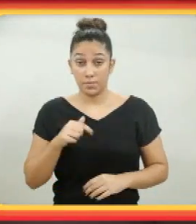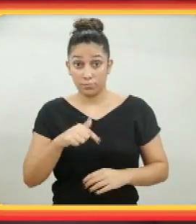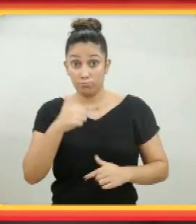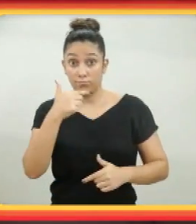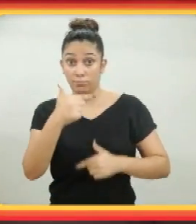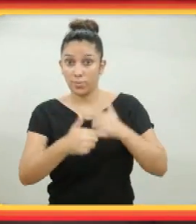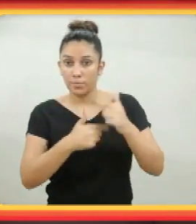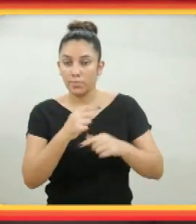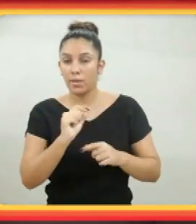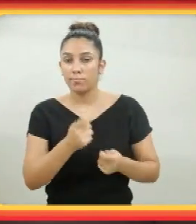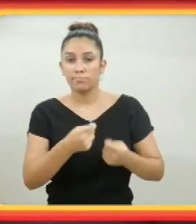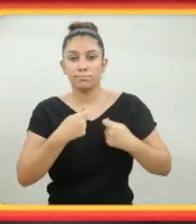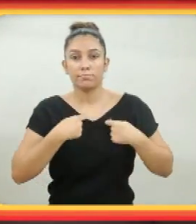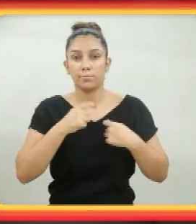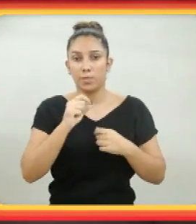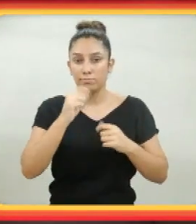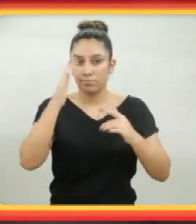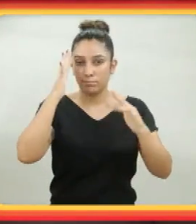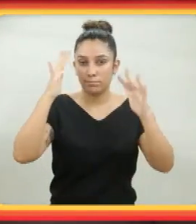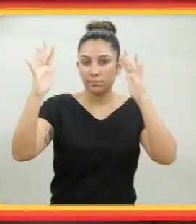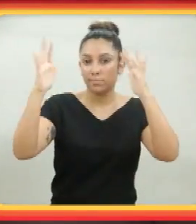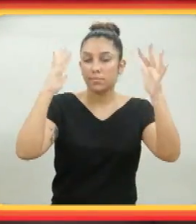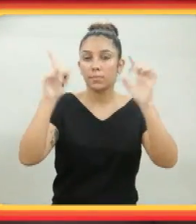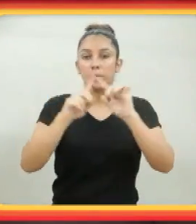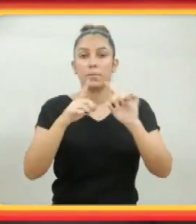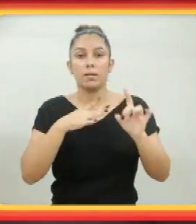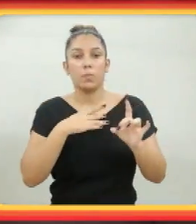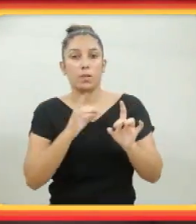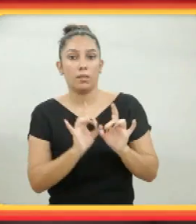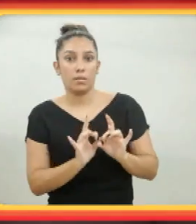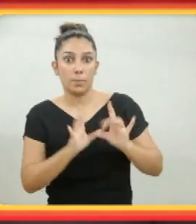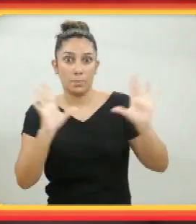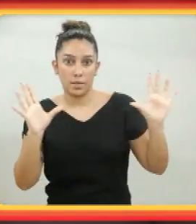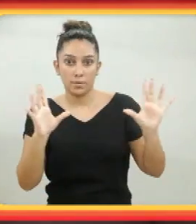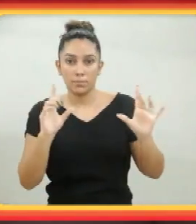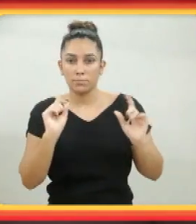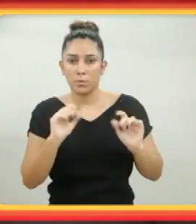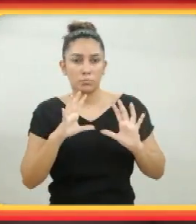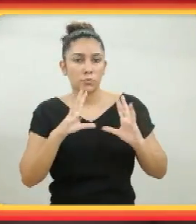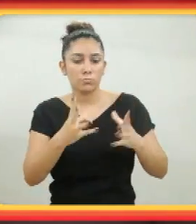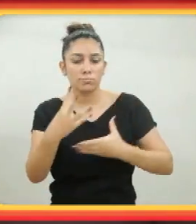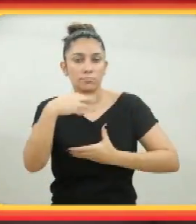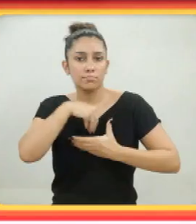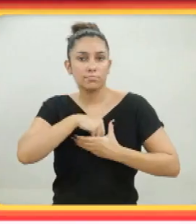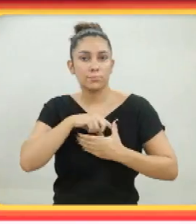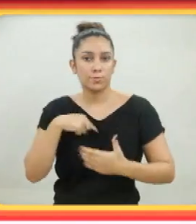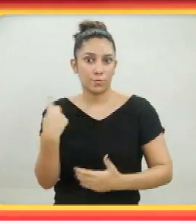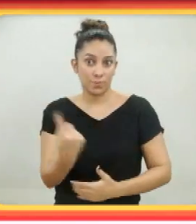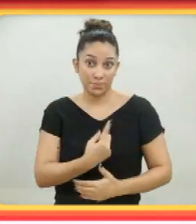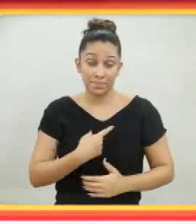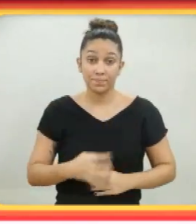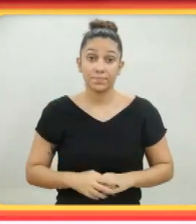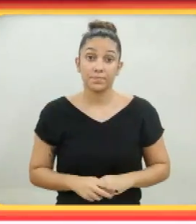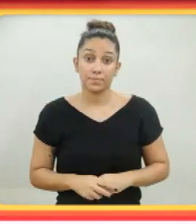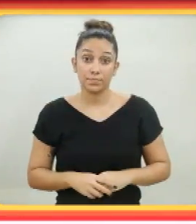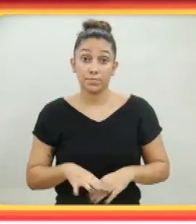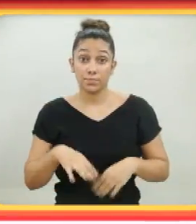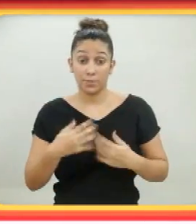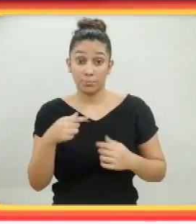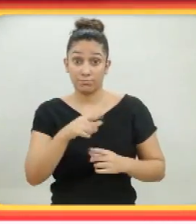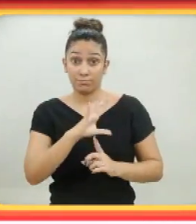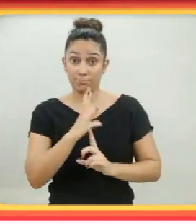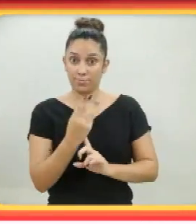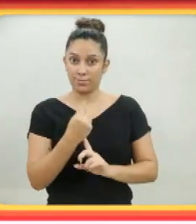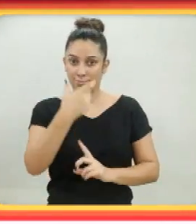o que me dá mais prazer em relação ao trabalho com a arte. Como é que a senhora se sente